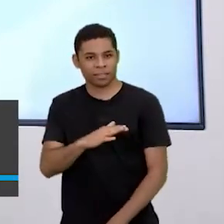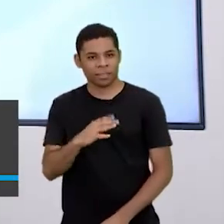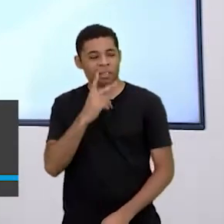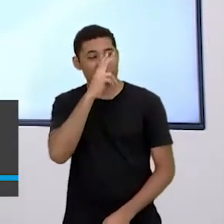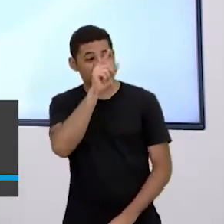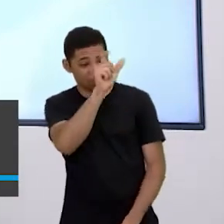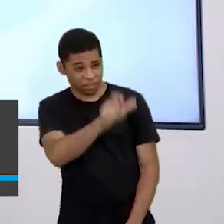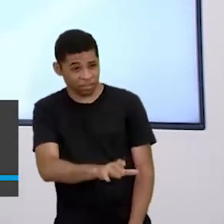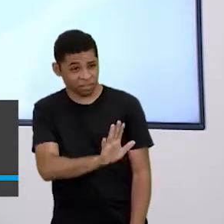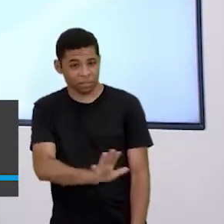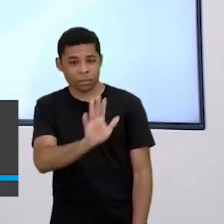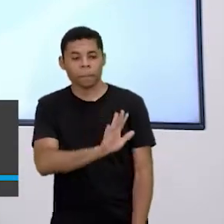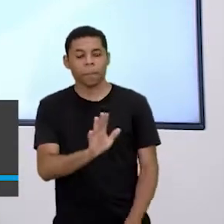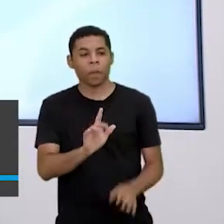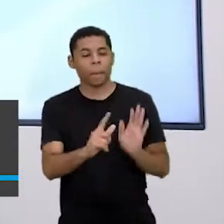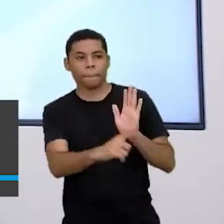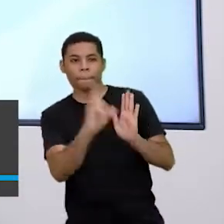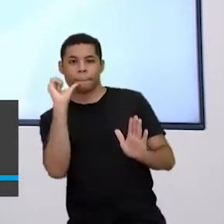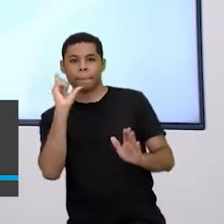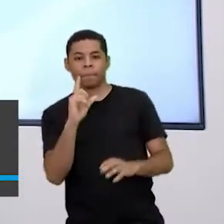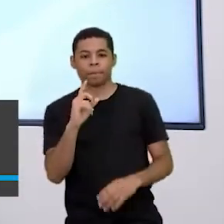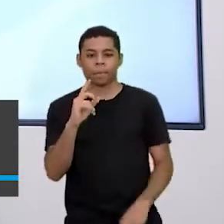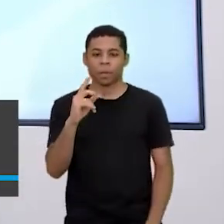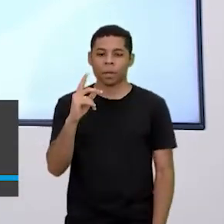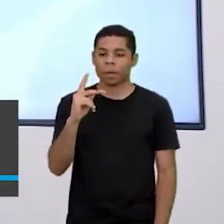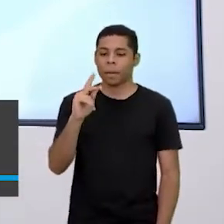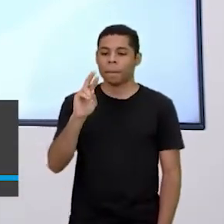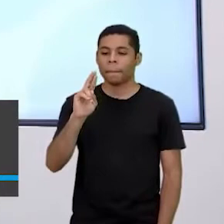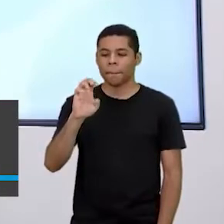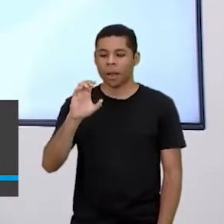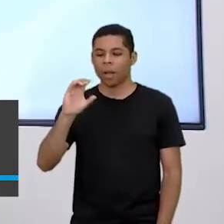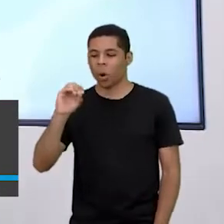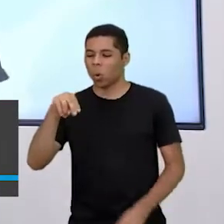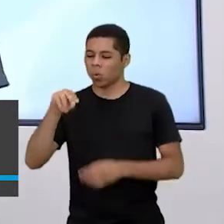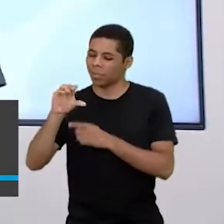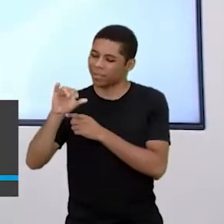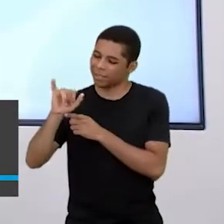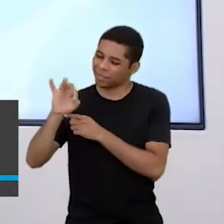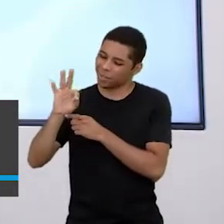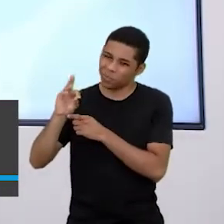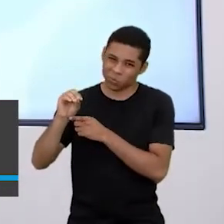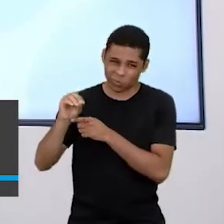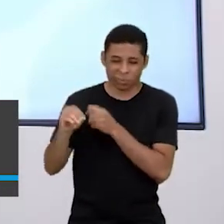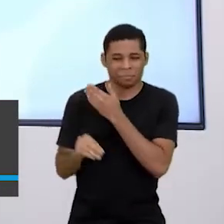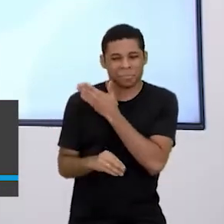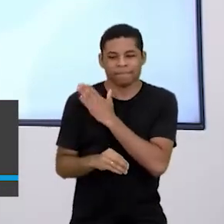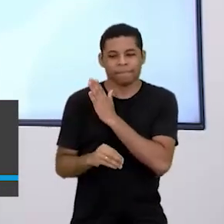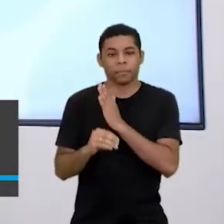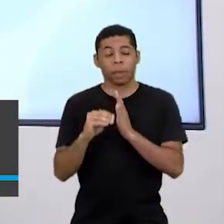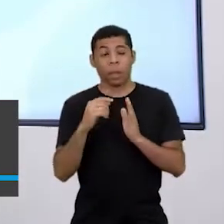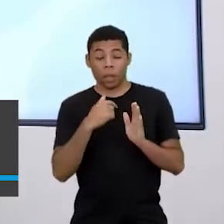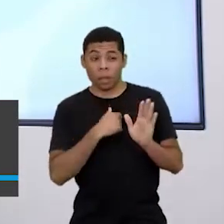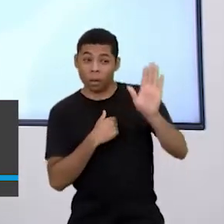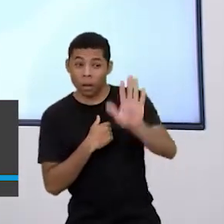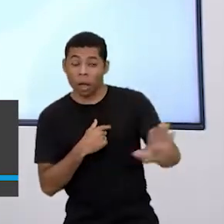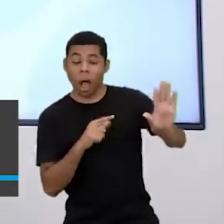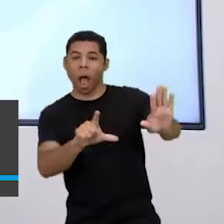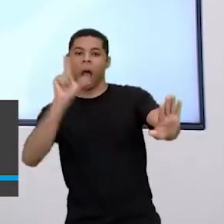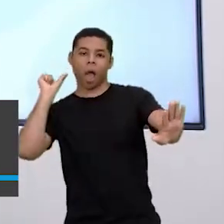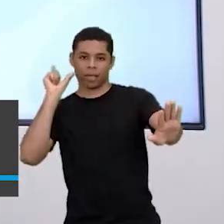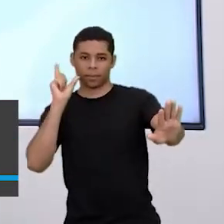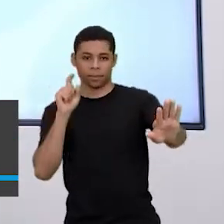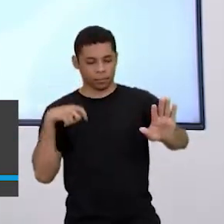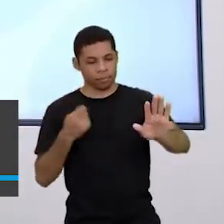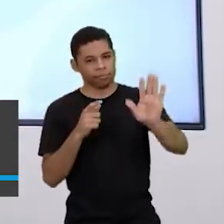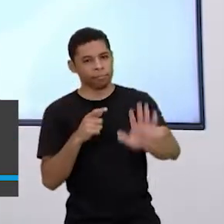né? Nunca fale pré-conceito, que é muito feio, gente. Fala pré-concepção, né? Porque é preconceito a pronúncia, né? Então, você pode fazer